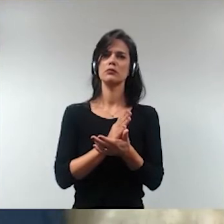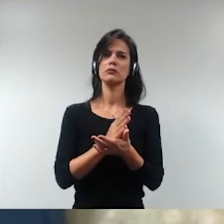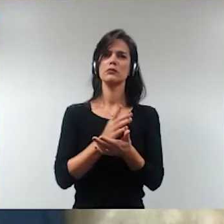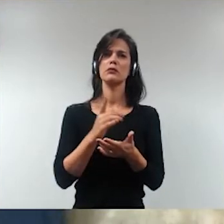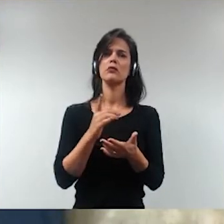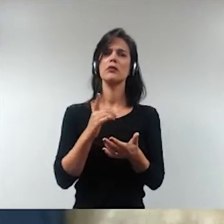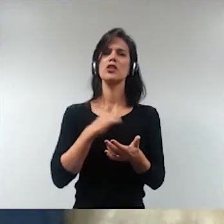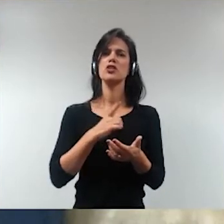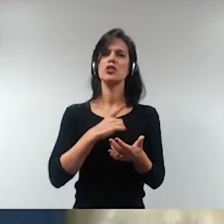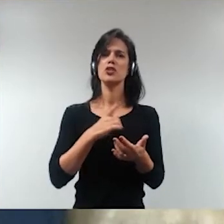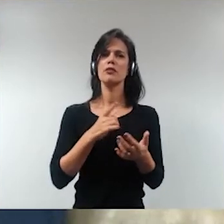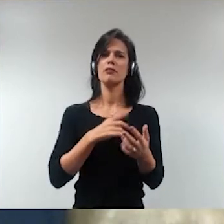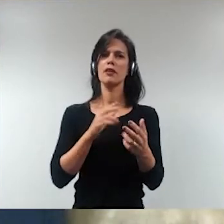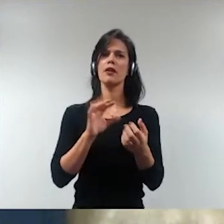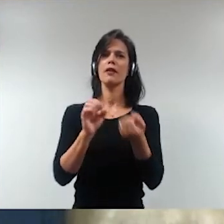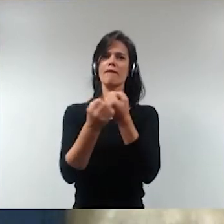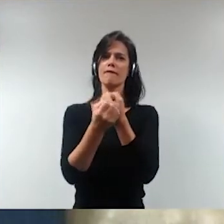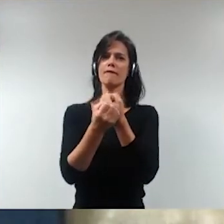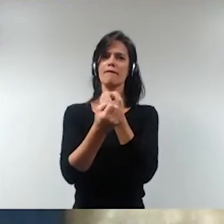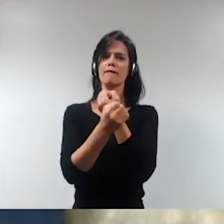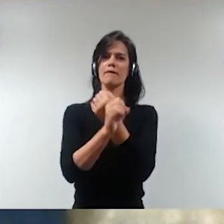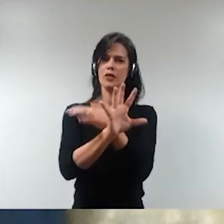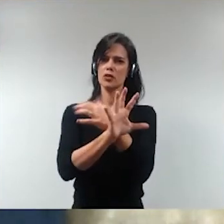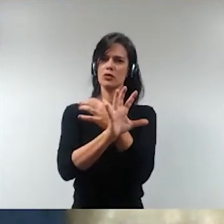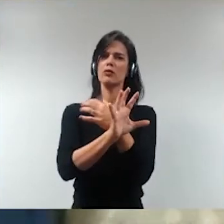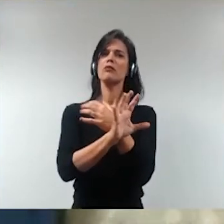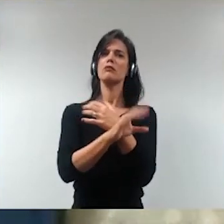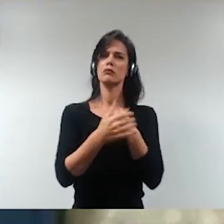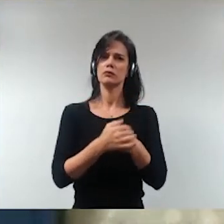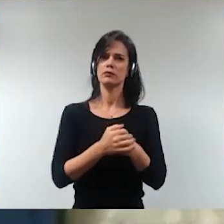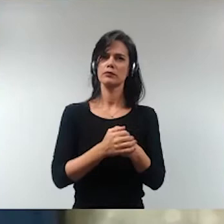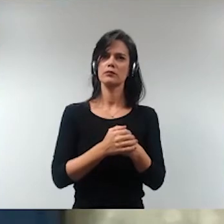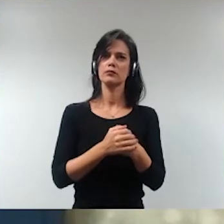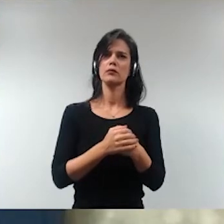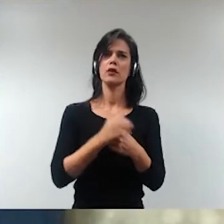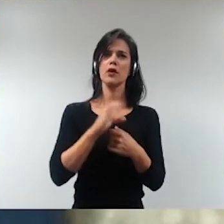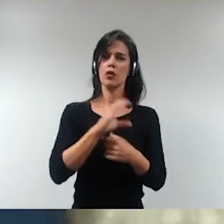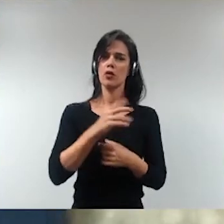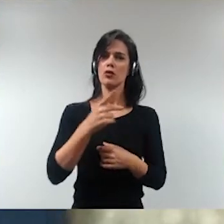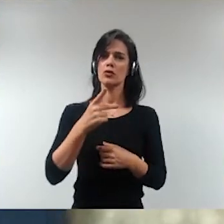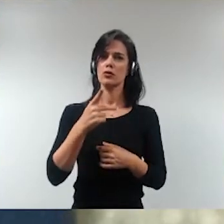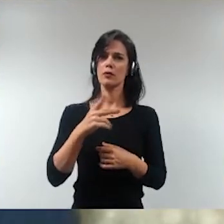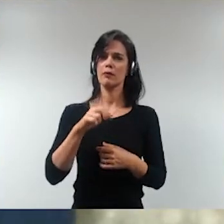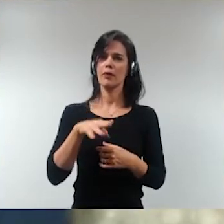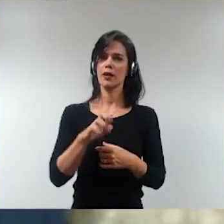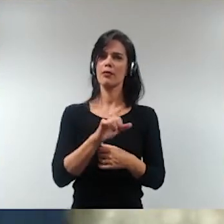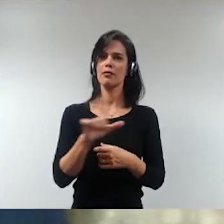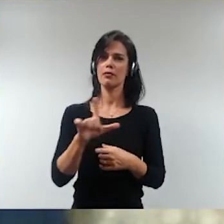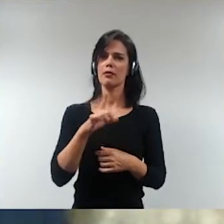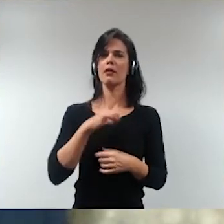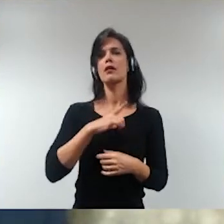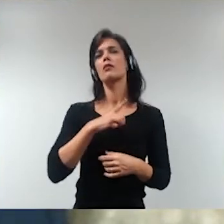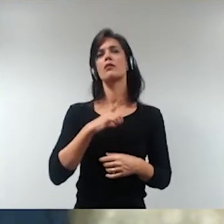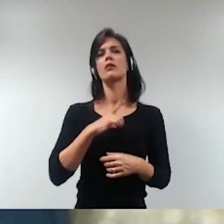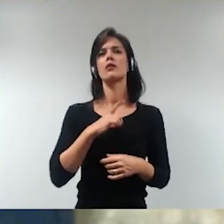de audiências por videoconferência. Se formos lá no Código de Processo Penal, tem no 185, temos lá a previsão da realização